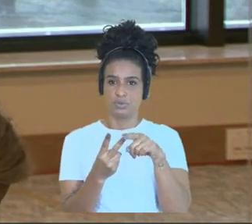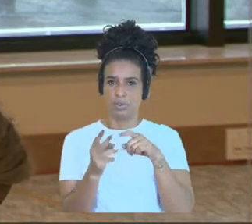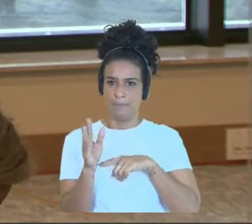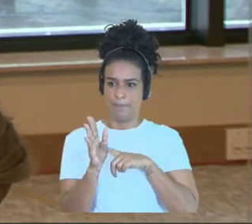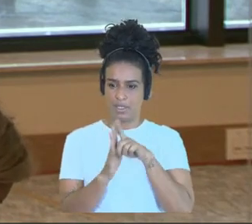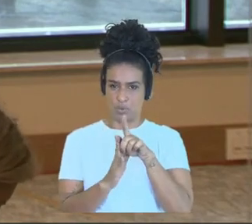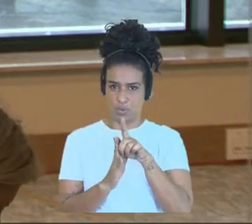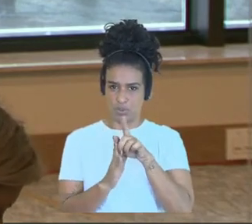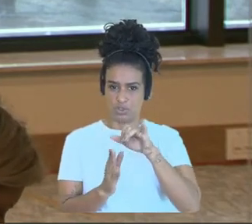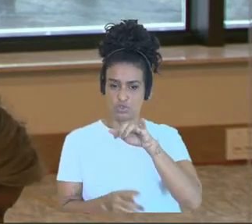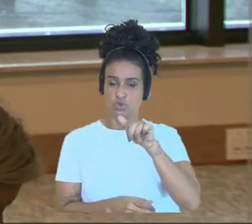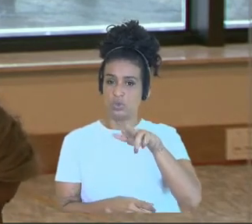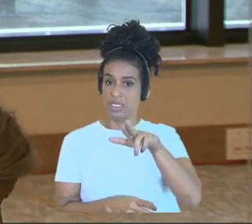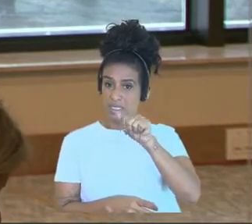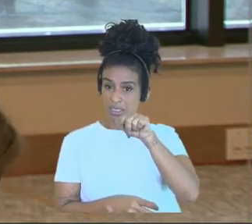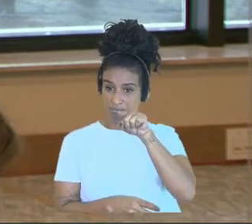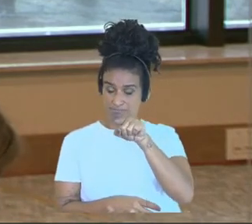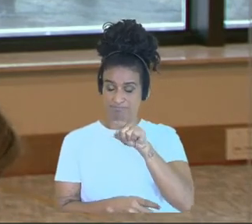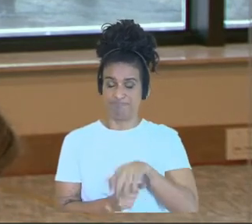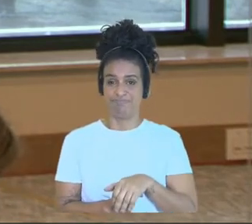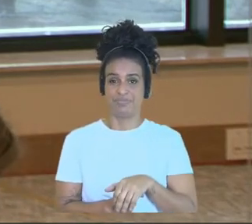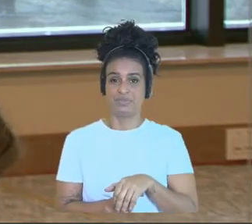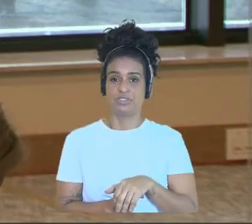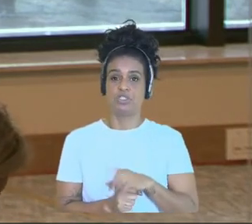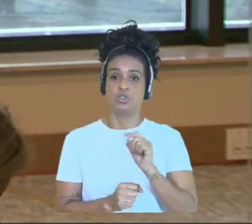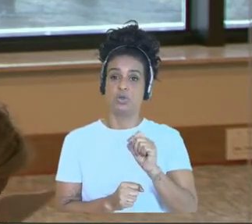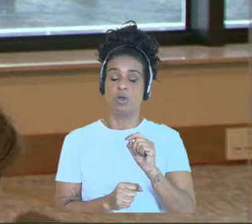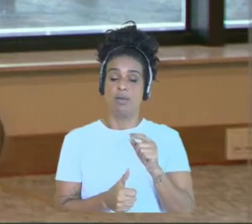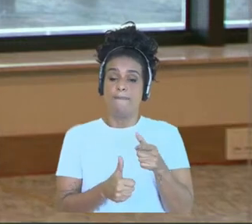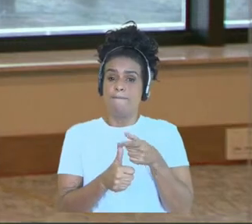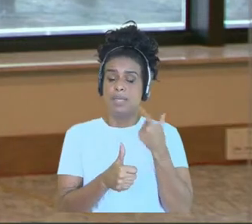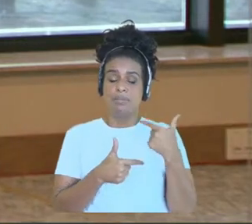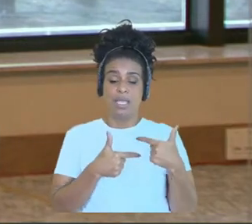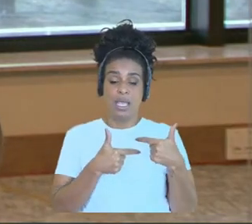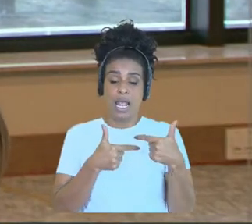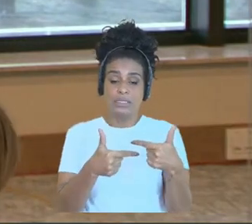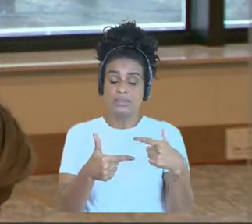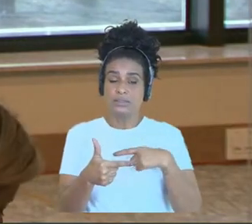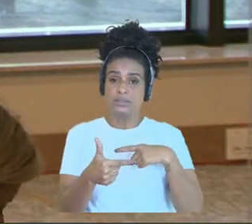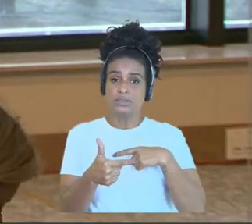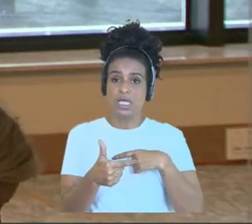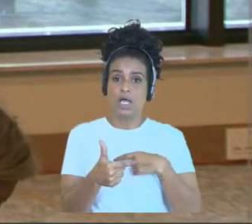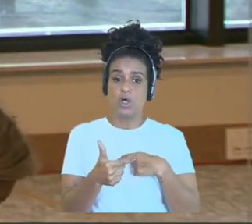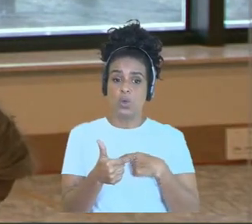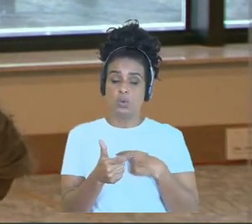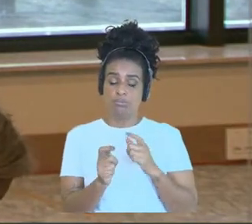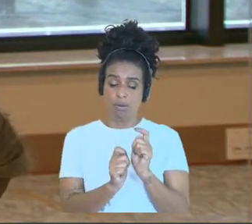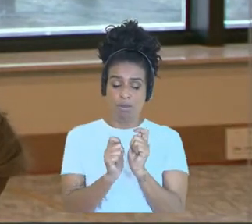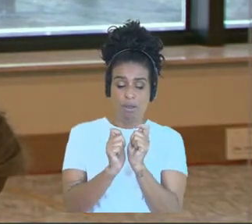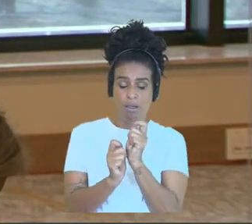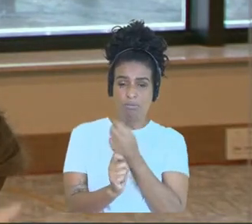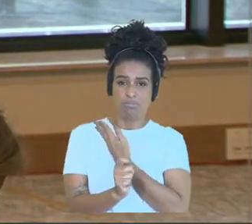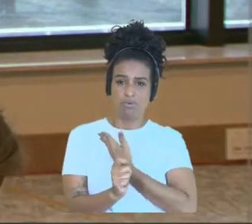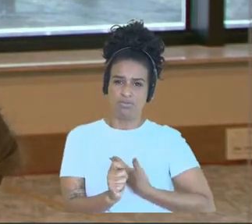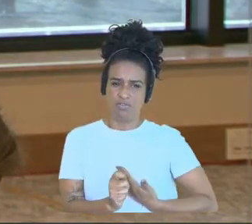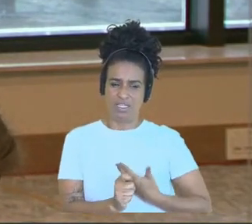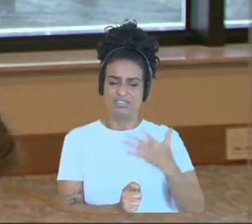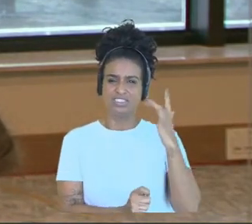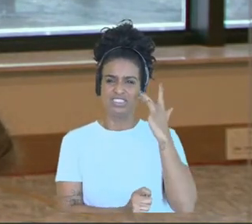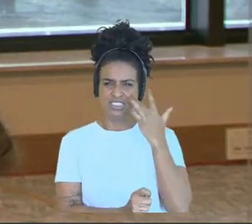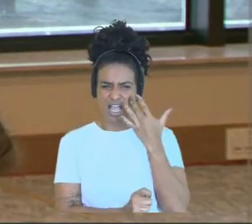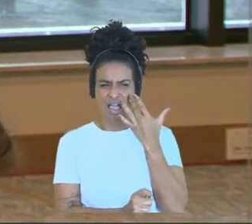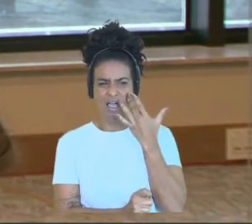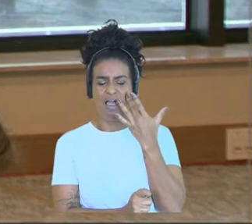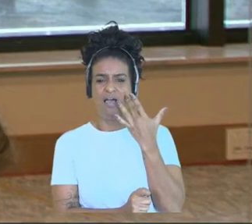encaminhar diretamente para a Juliana Damasceno, que é sobre o que esperar das primeiras ações da economia no novo governo. Claro que muita coisa você também já explanou